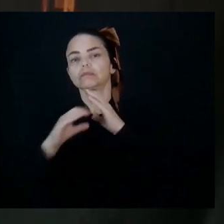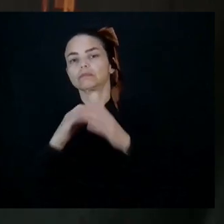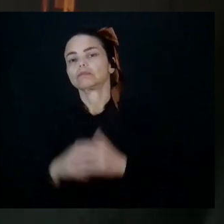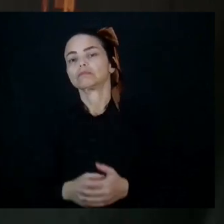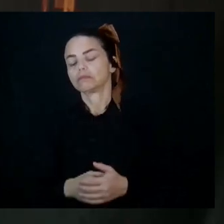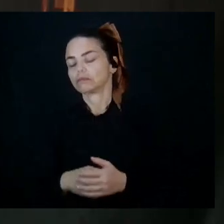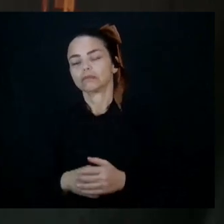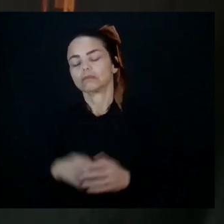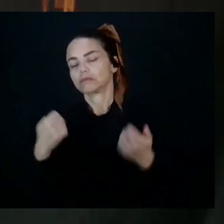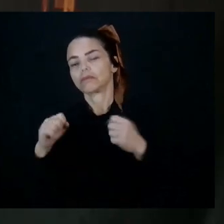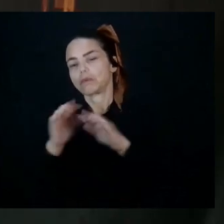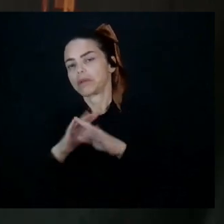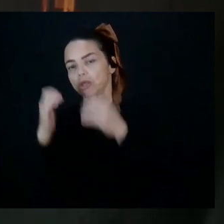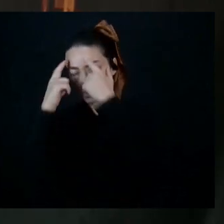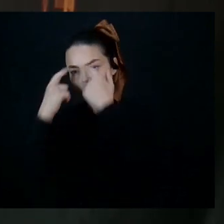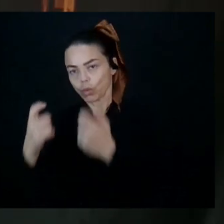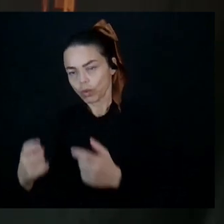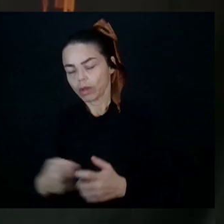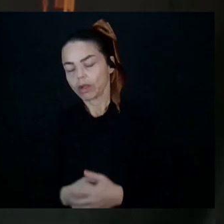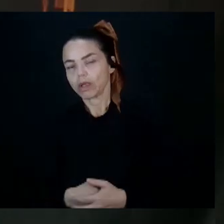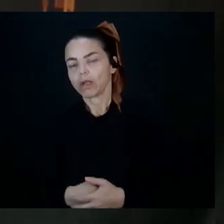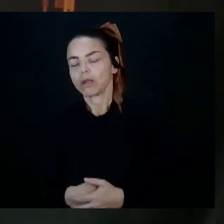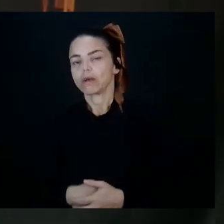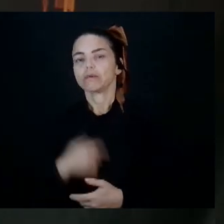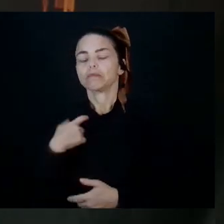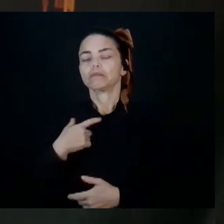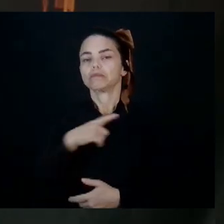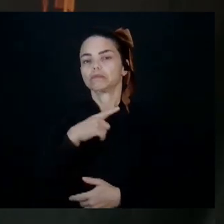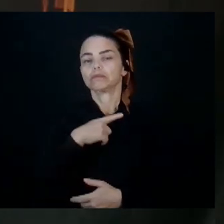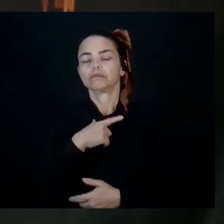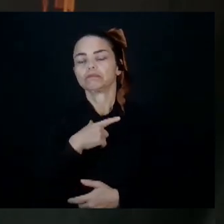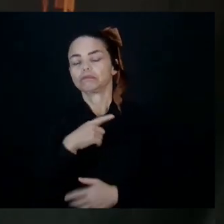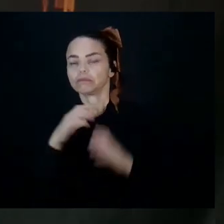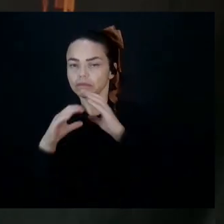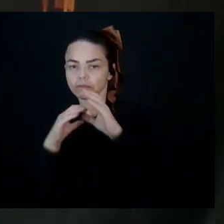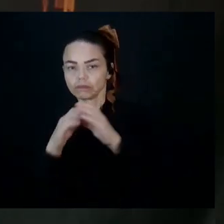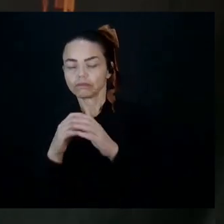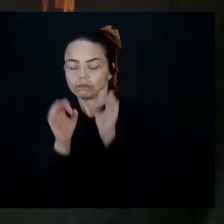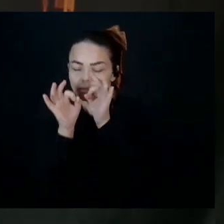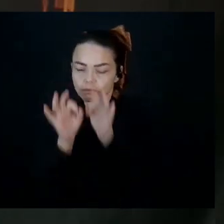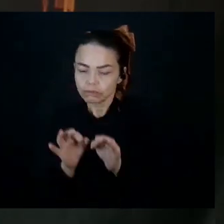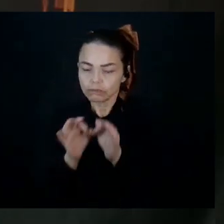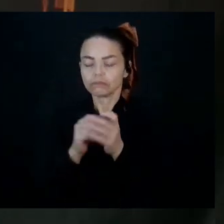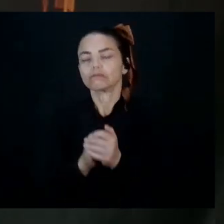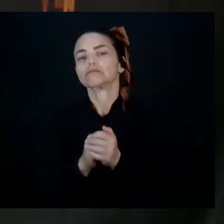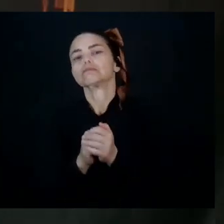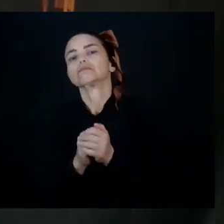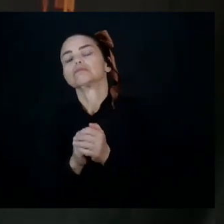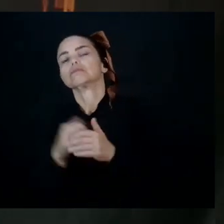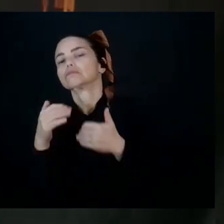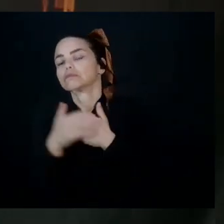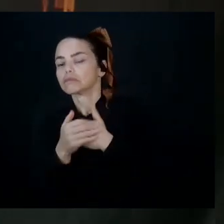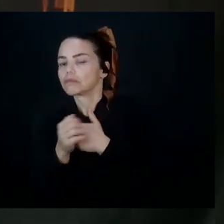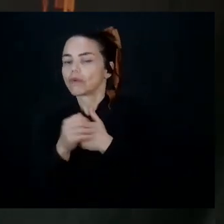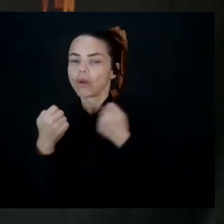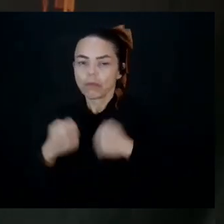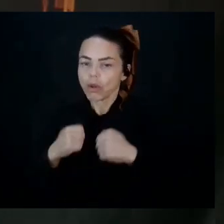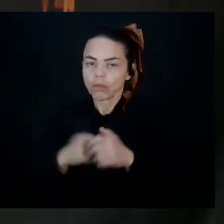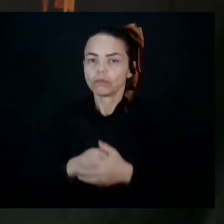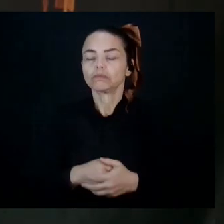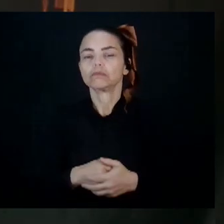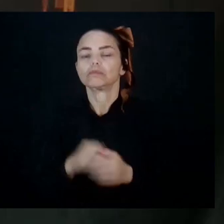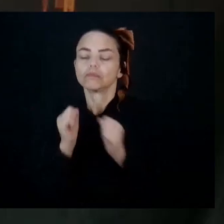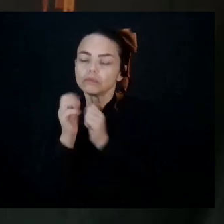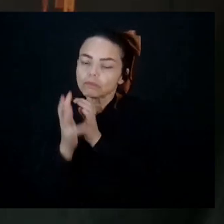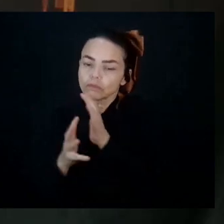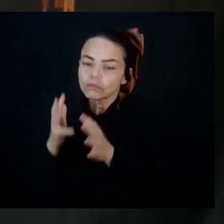também, porque acho que a gente tem que ter uma comunicação assertiva, o tom de voz, né? As palavras que